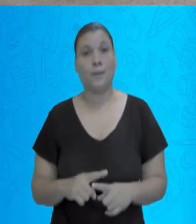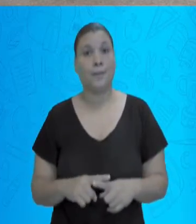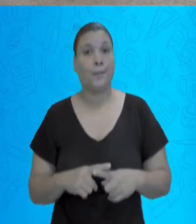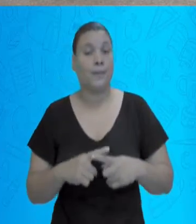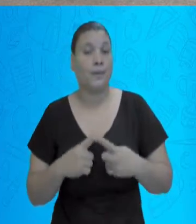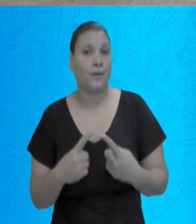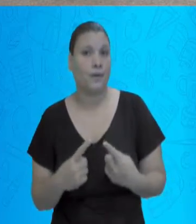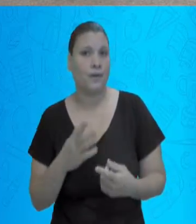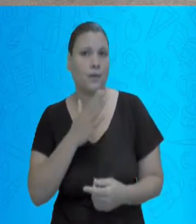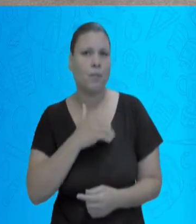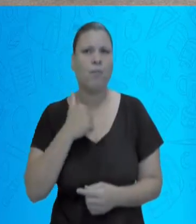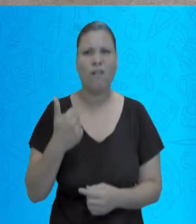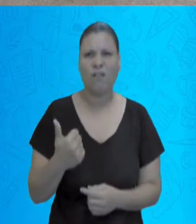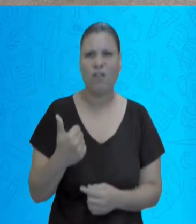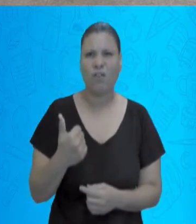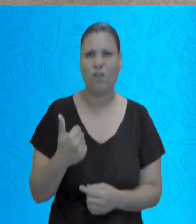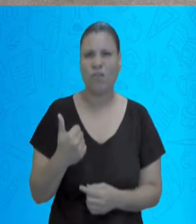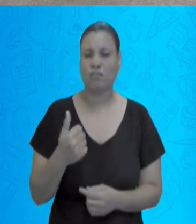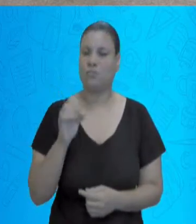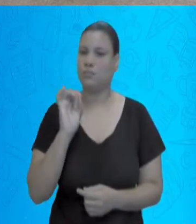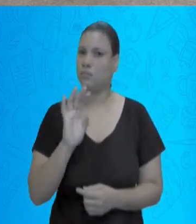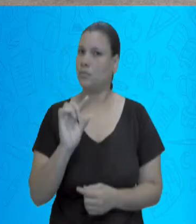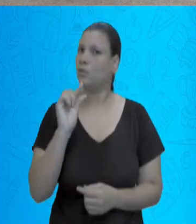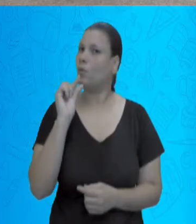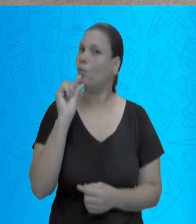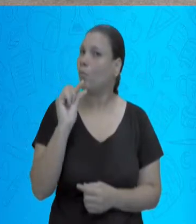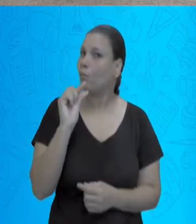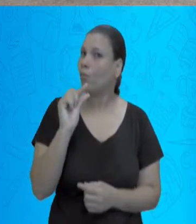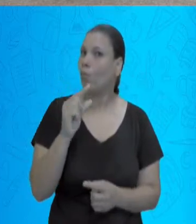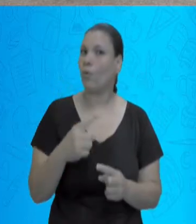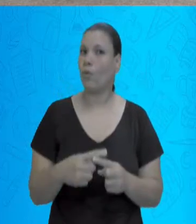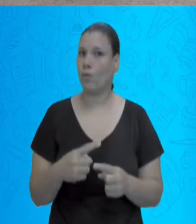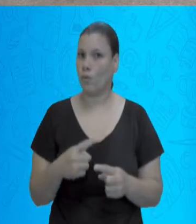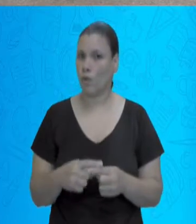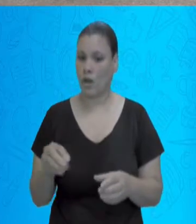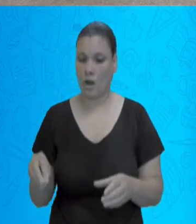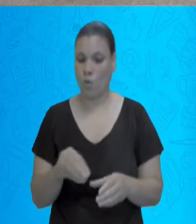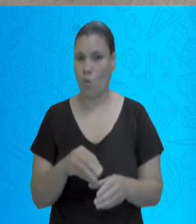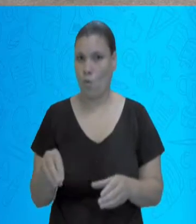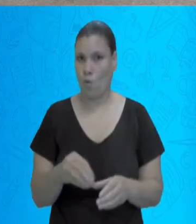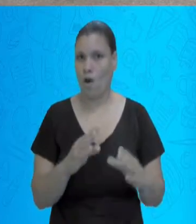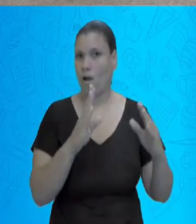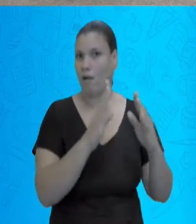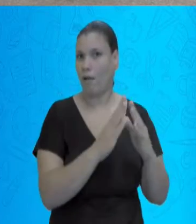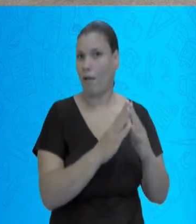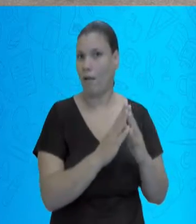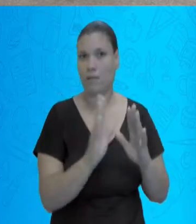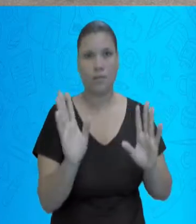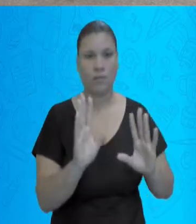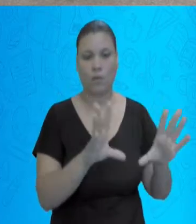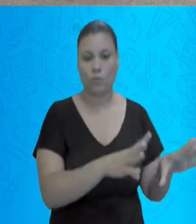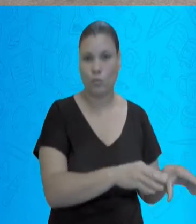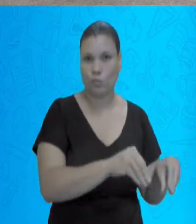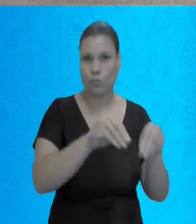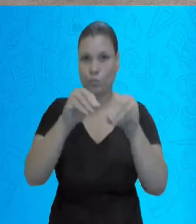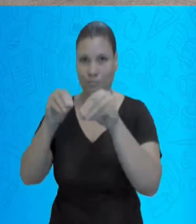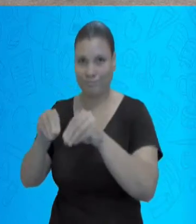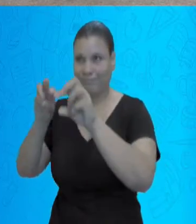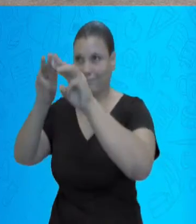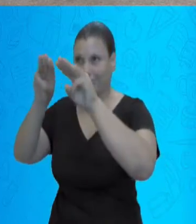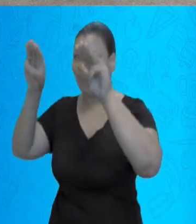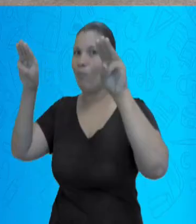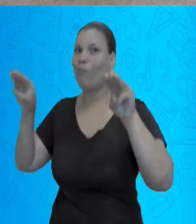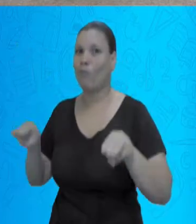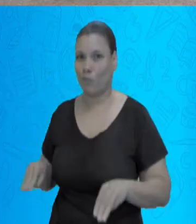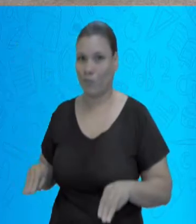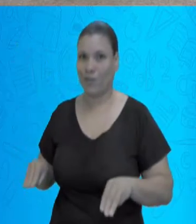das casas, né, dos donos e foram para o museu. Só que ainda assim estava fechado. Somente